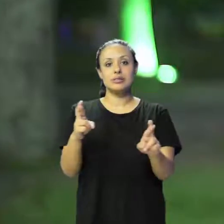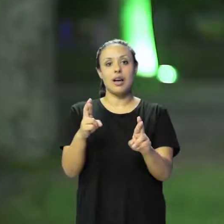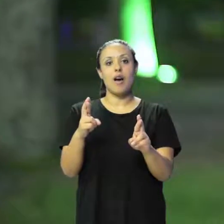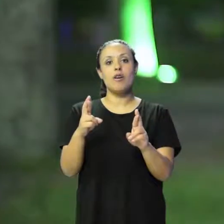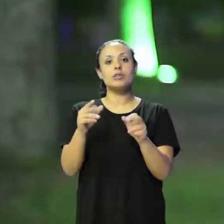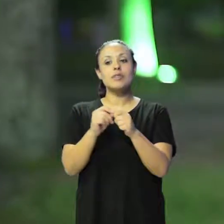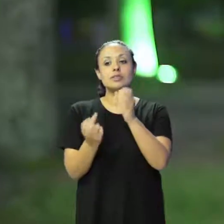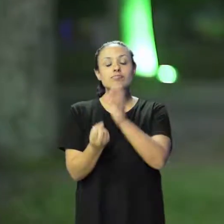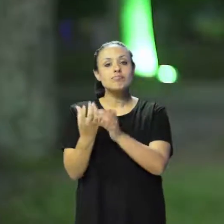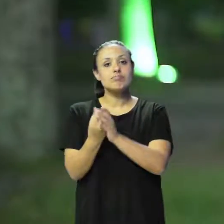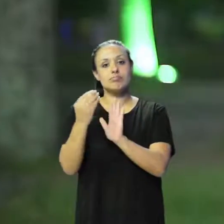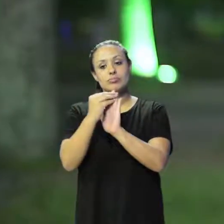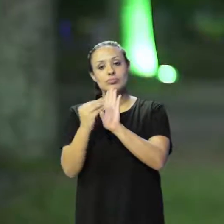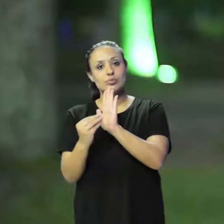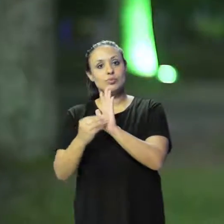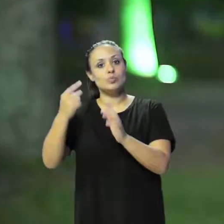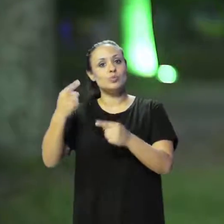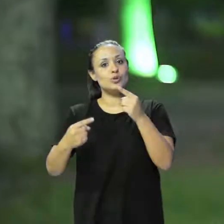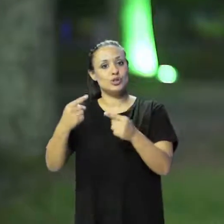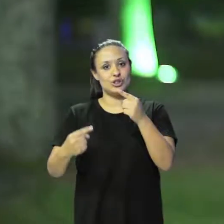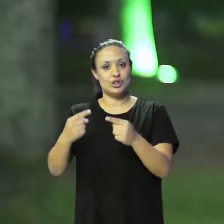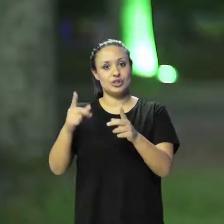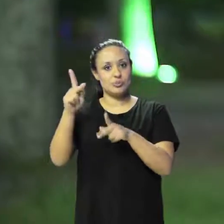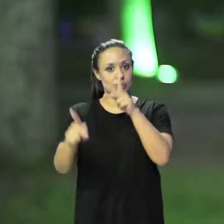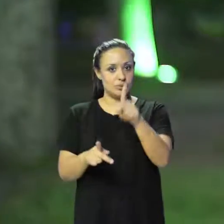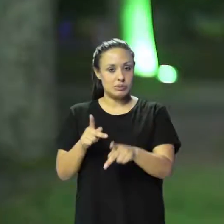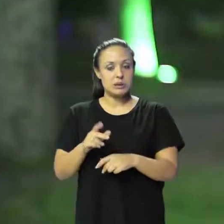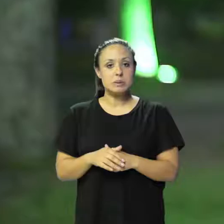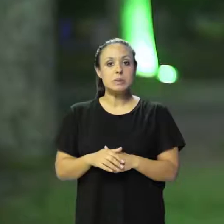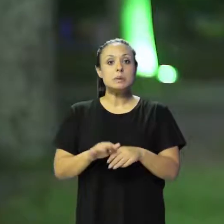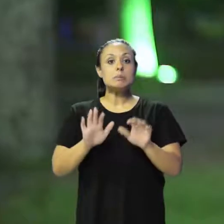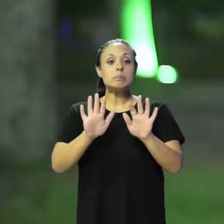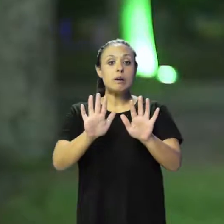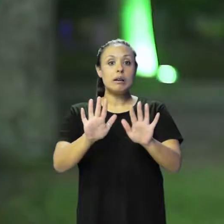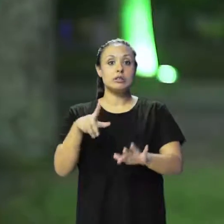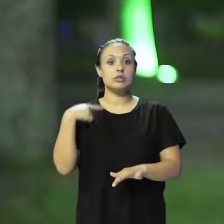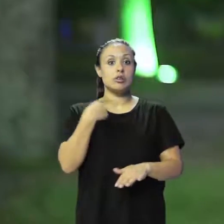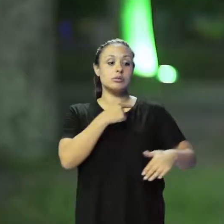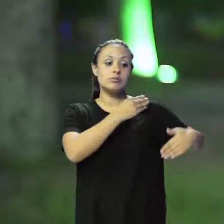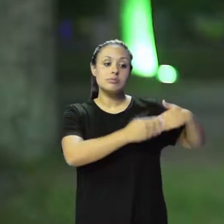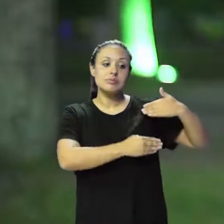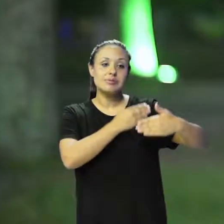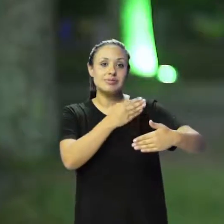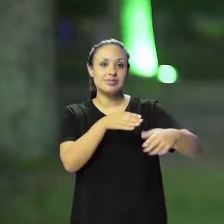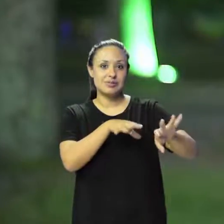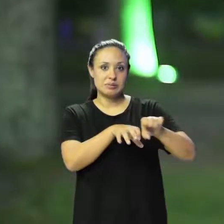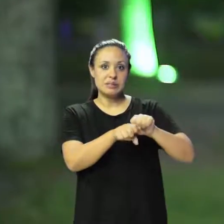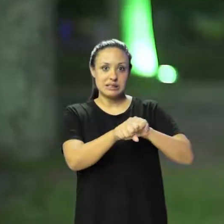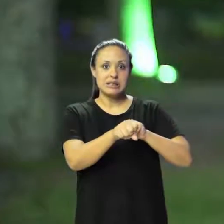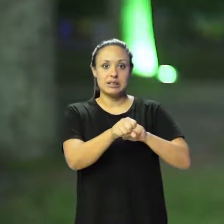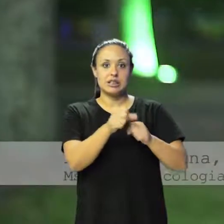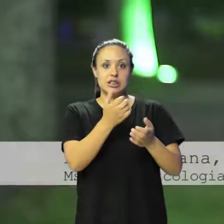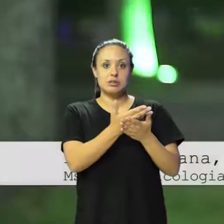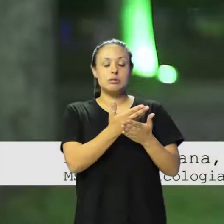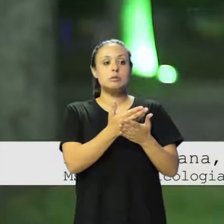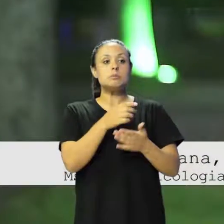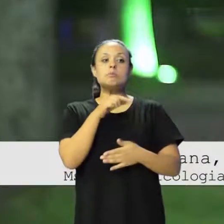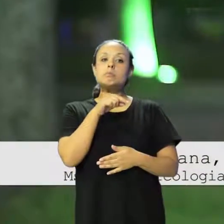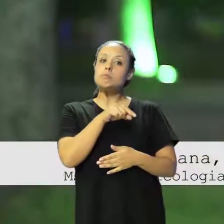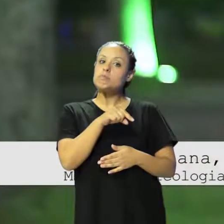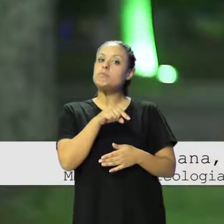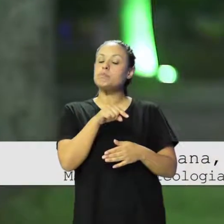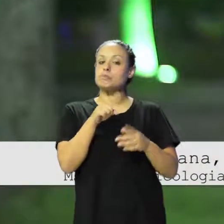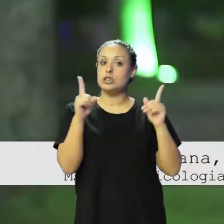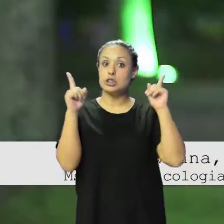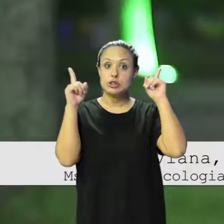políticas públicas, né? No entanto, a nossa formação enquanto psicólogo, ela ainda é